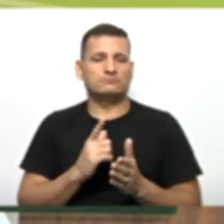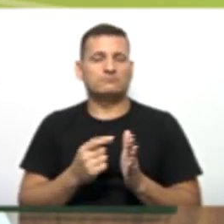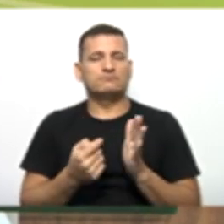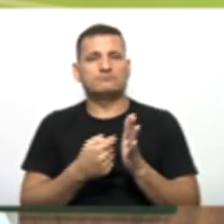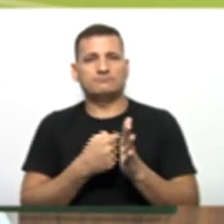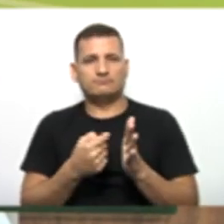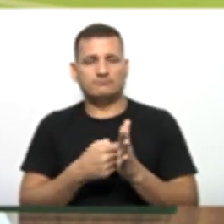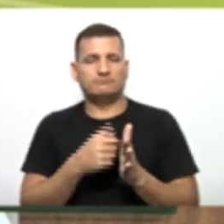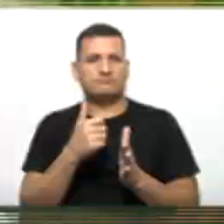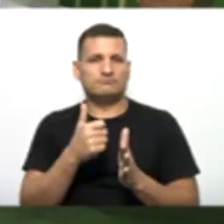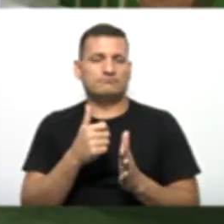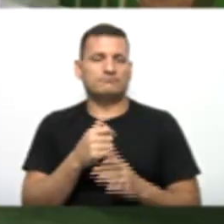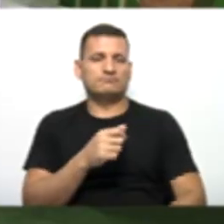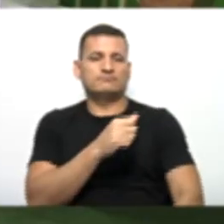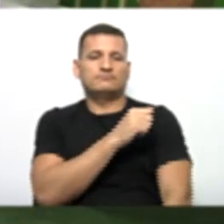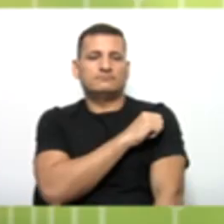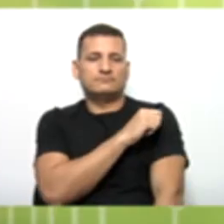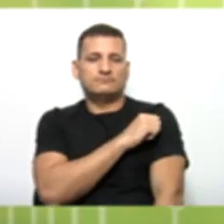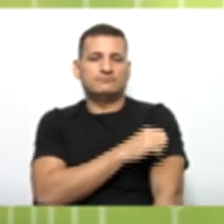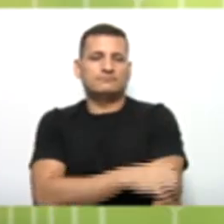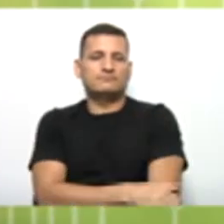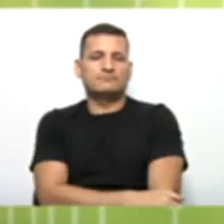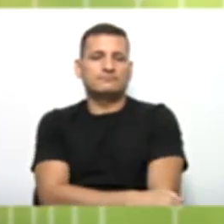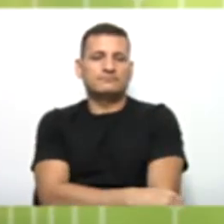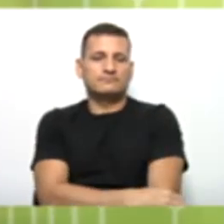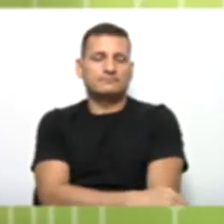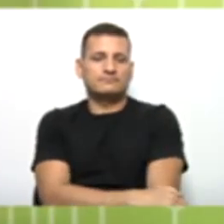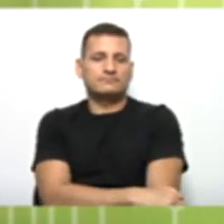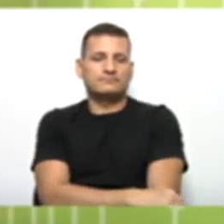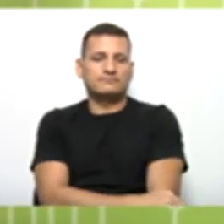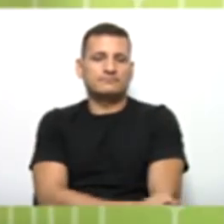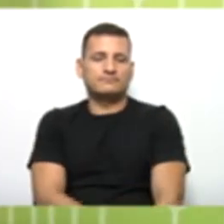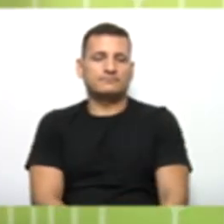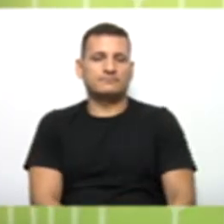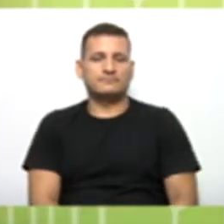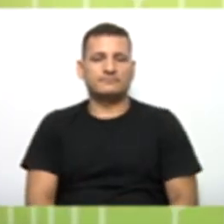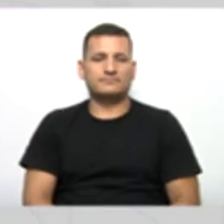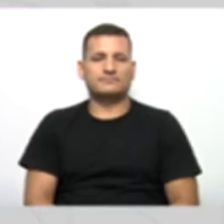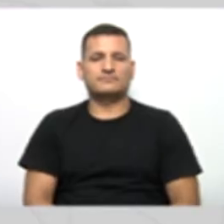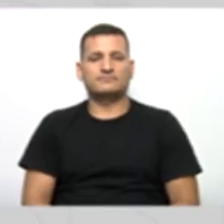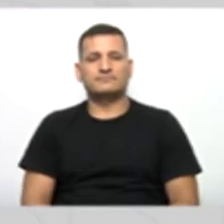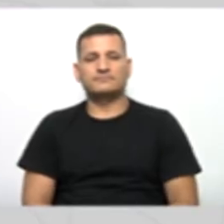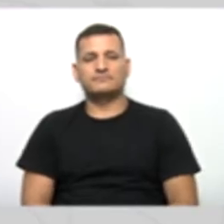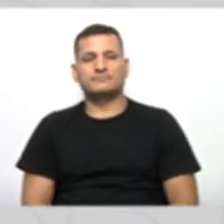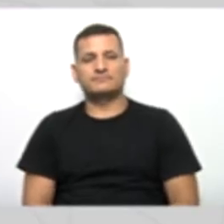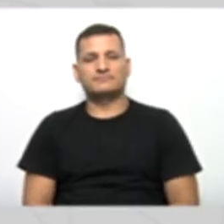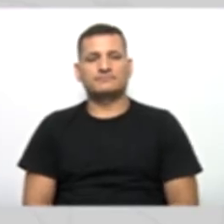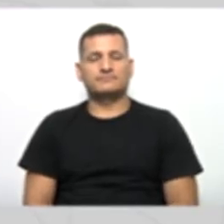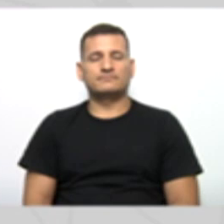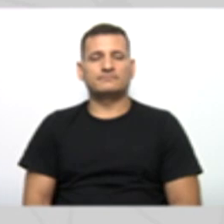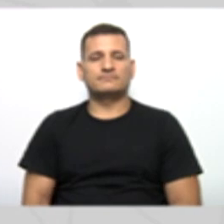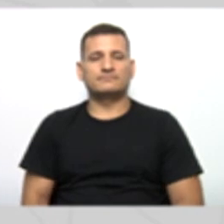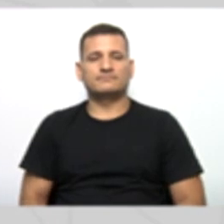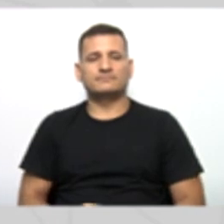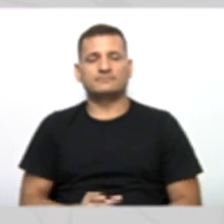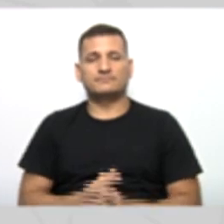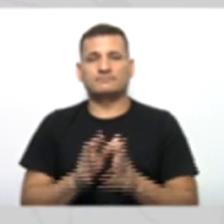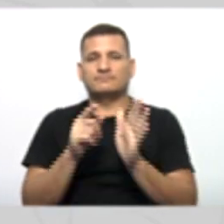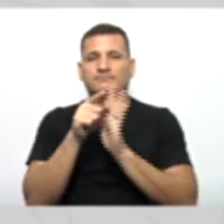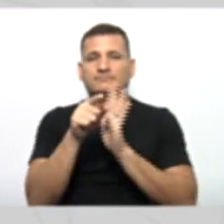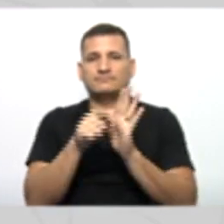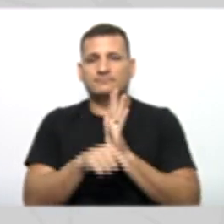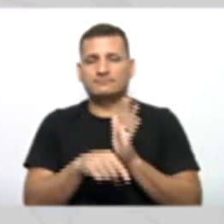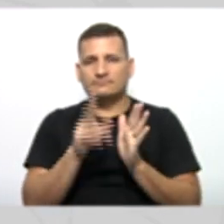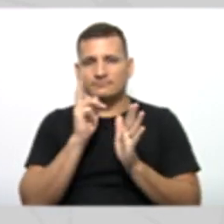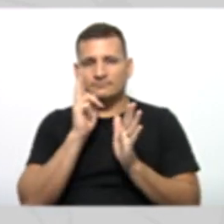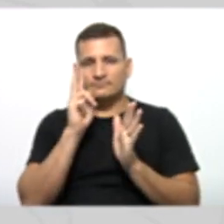já. Pô, muito bem. Então assim, ó, vamos conhecer as questões, certo? E aí a gente vai tirar essas dúvidas aqui